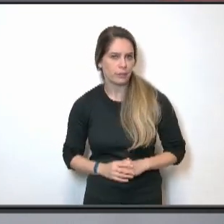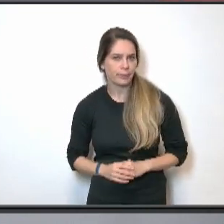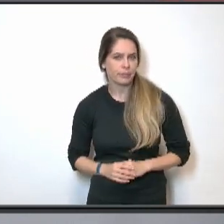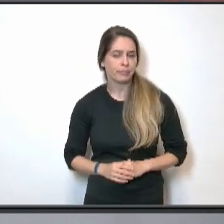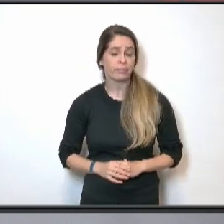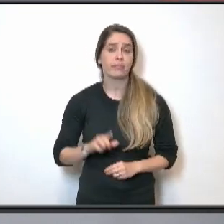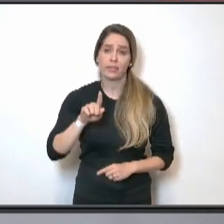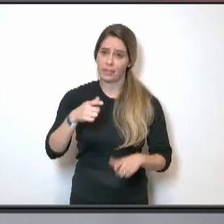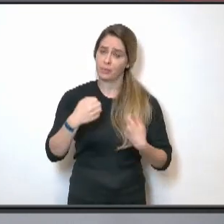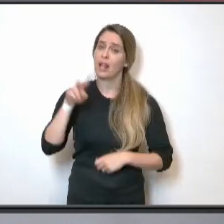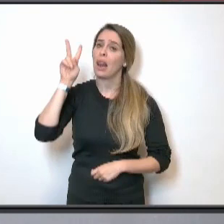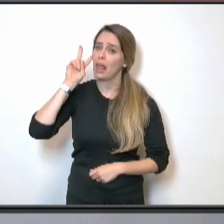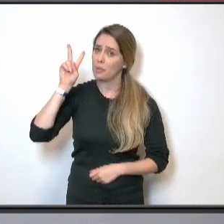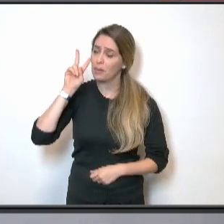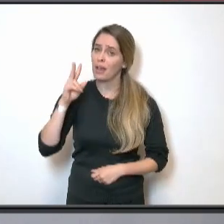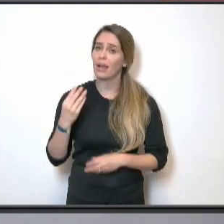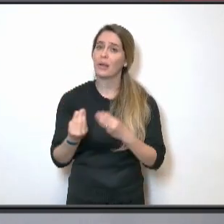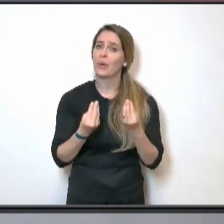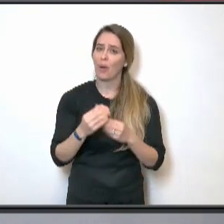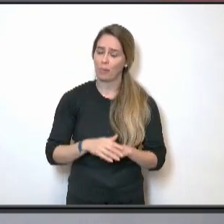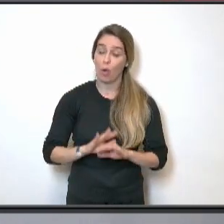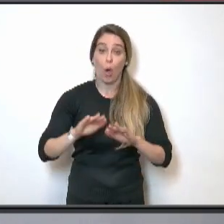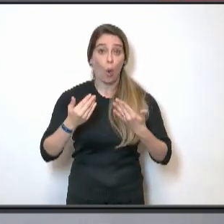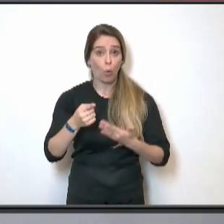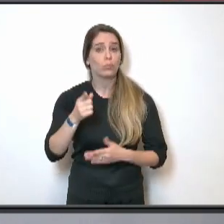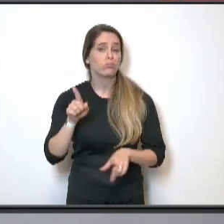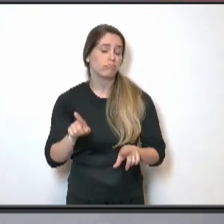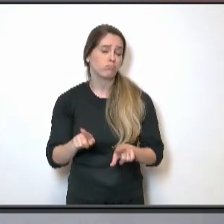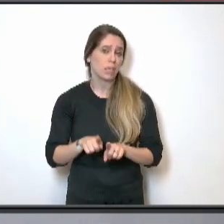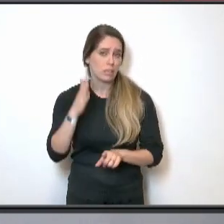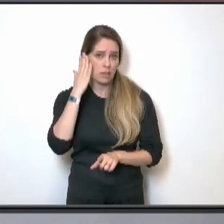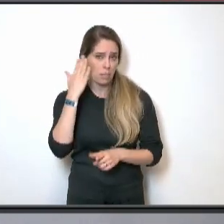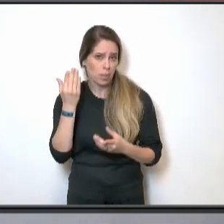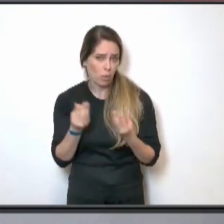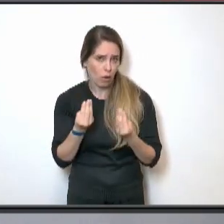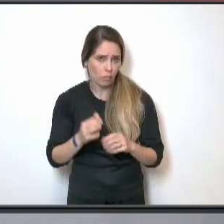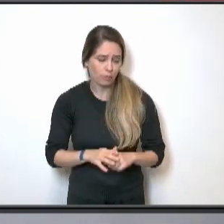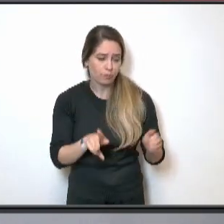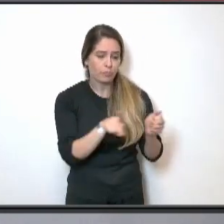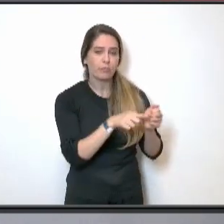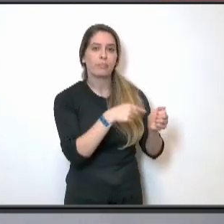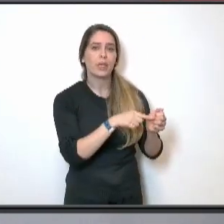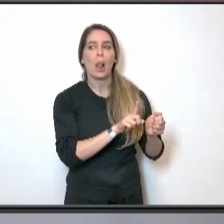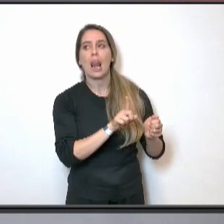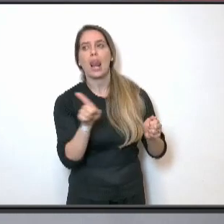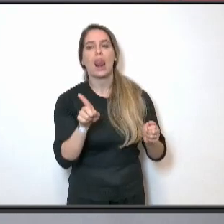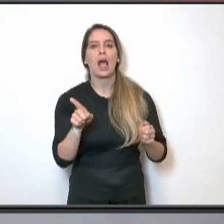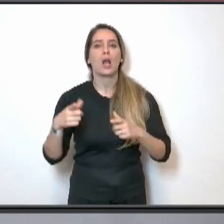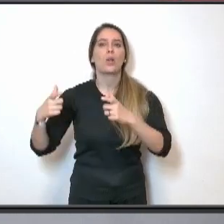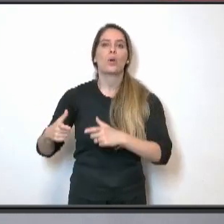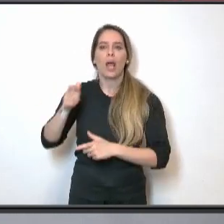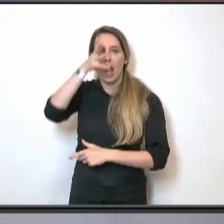Talvez você precise ser relembrado, ou talvez você precise saber. Pedro morre em Roma por causa do testemunho